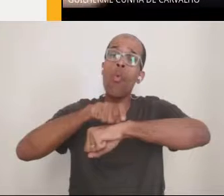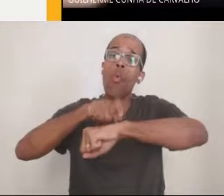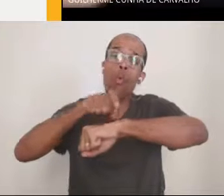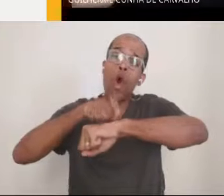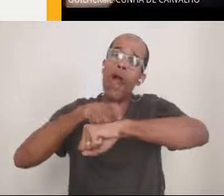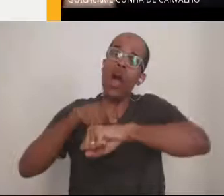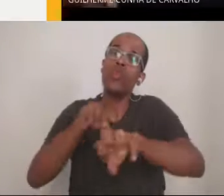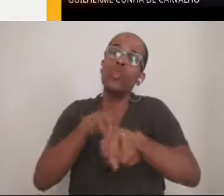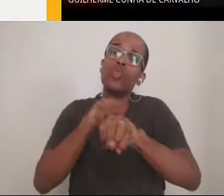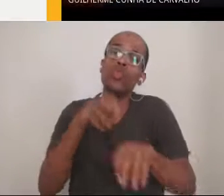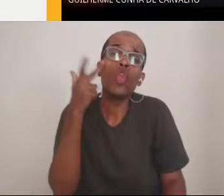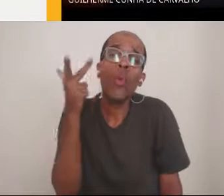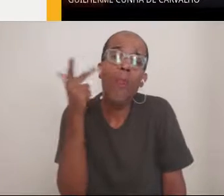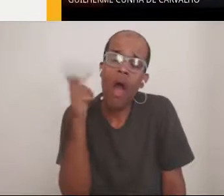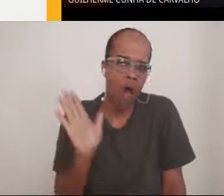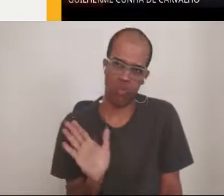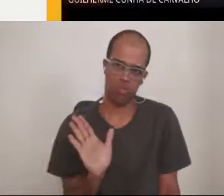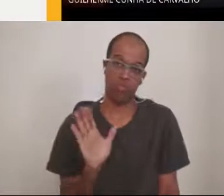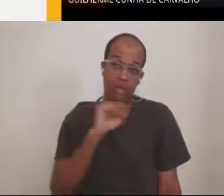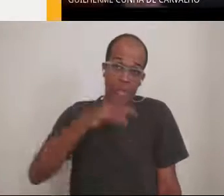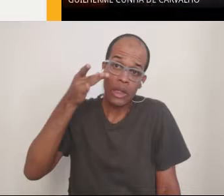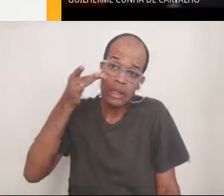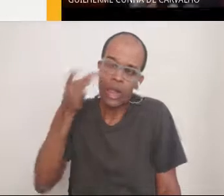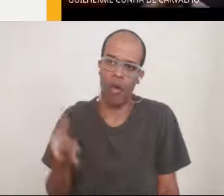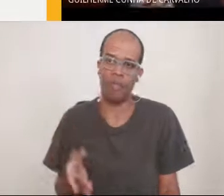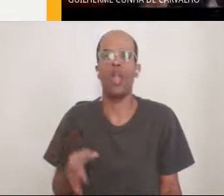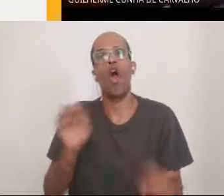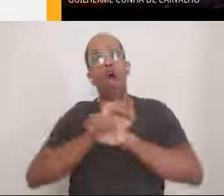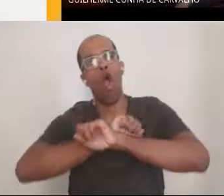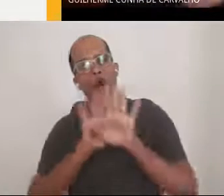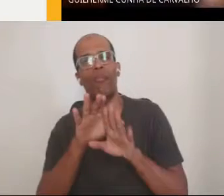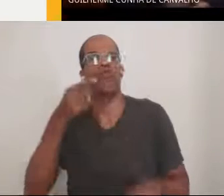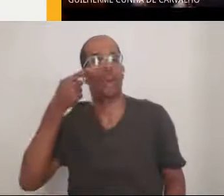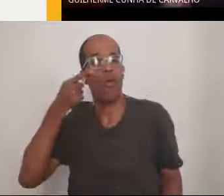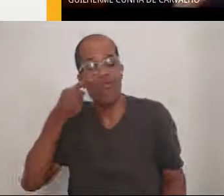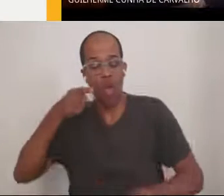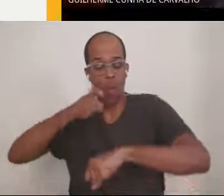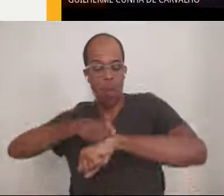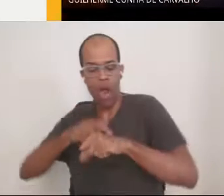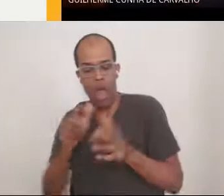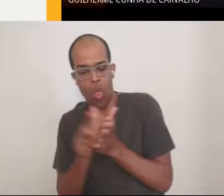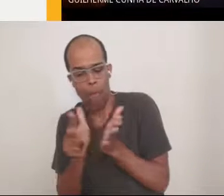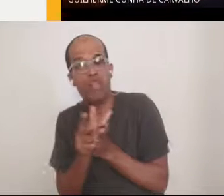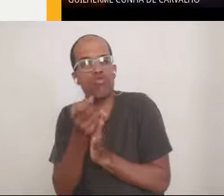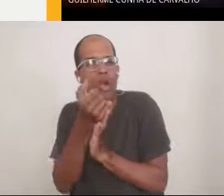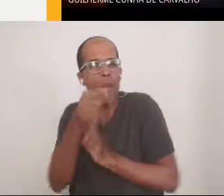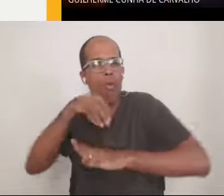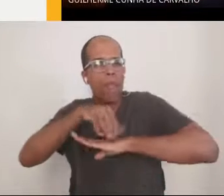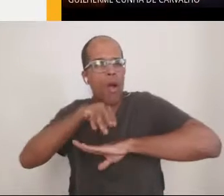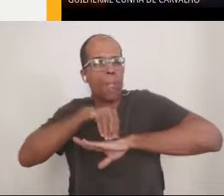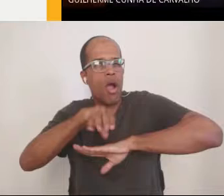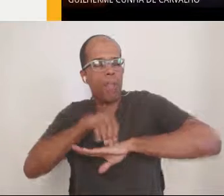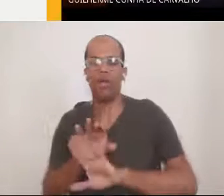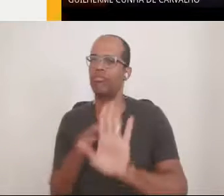aluno faria. É claro que assim, né, a gente vai olhar direitinho quais são os horários de aula de Meet, daqui a pouco a gente vai dar umas dicas